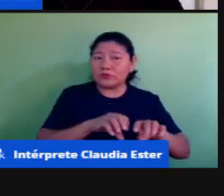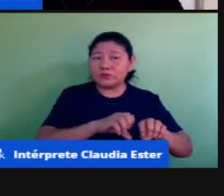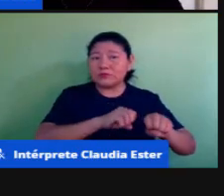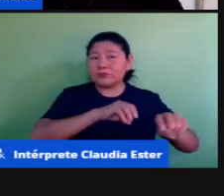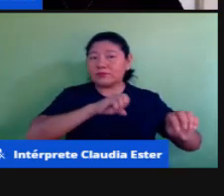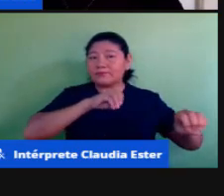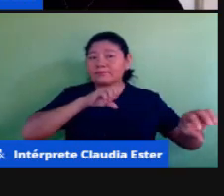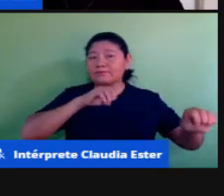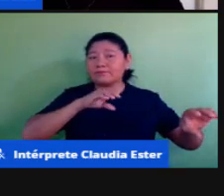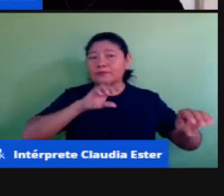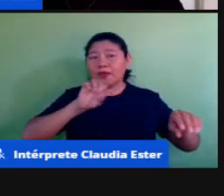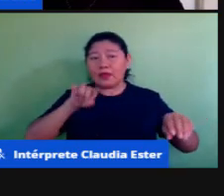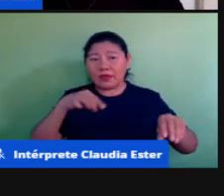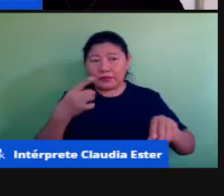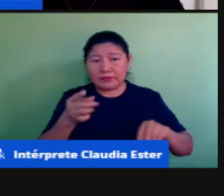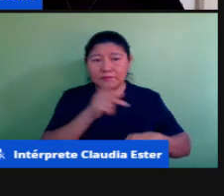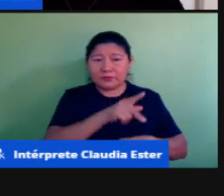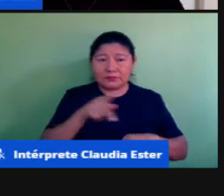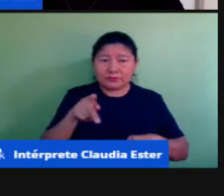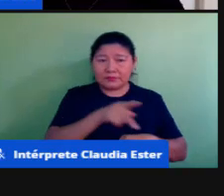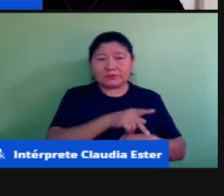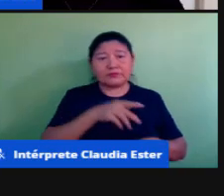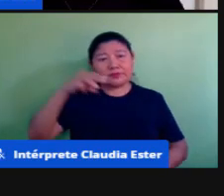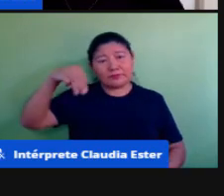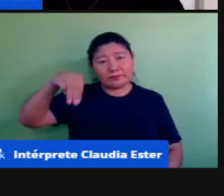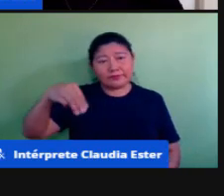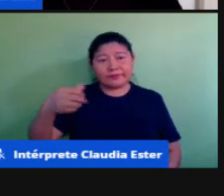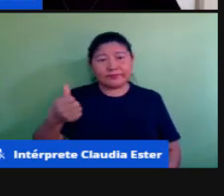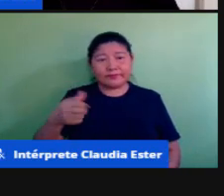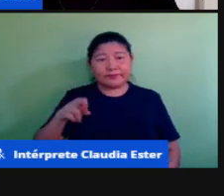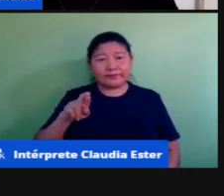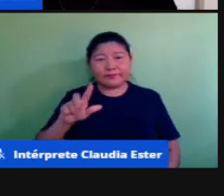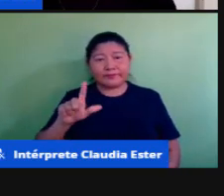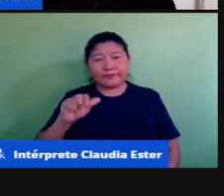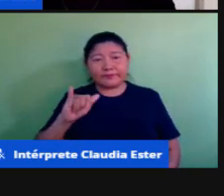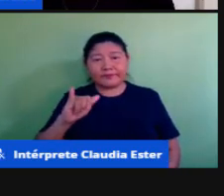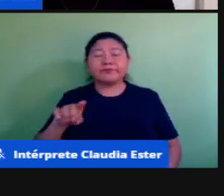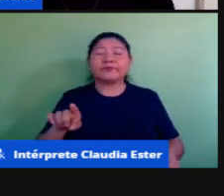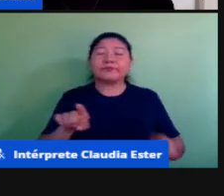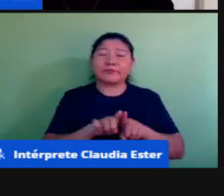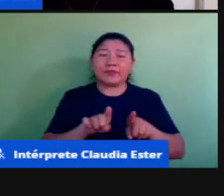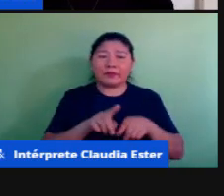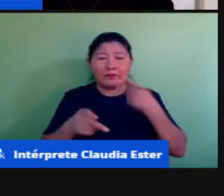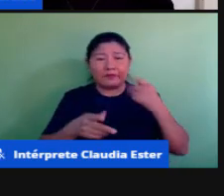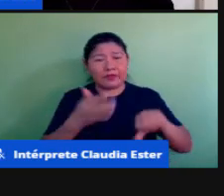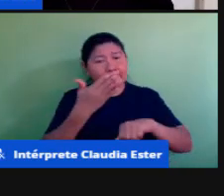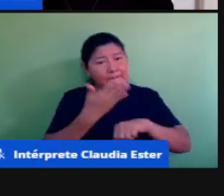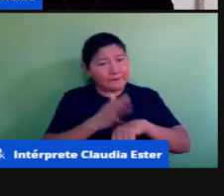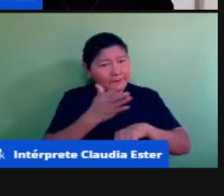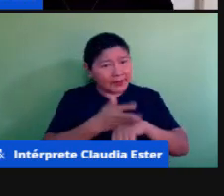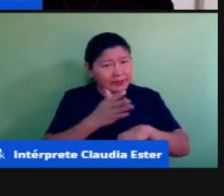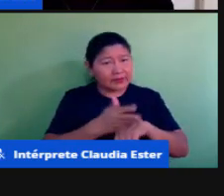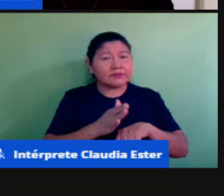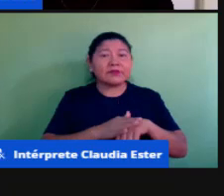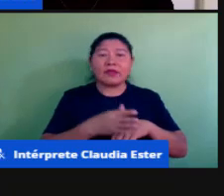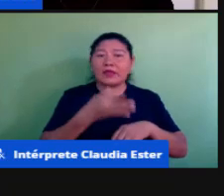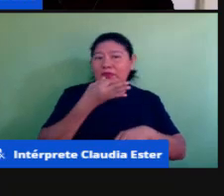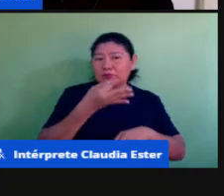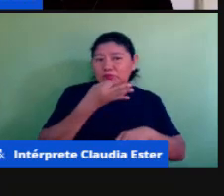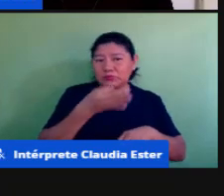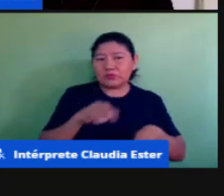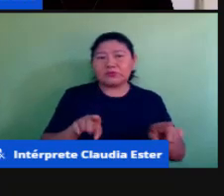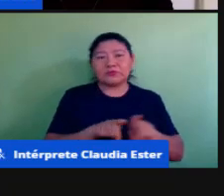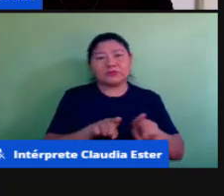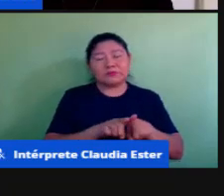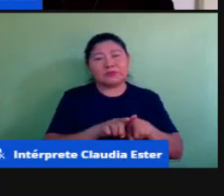vai falar com vocês sobre práticas e sugestões, tá bom? Aí a professora Vanessa apresenta